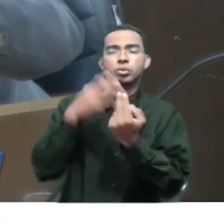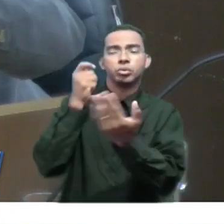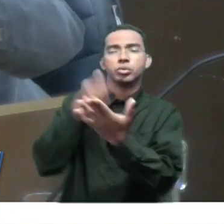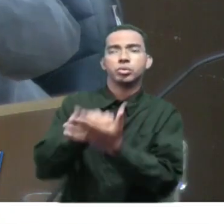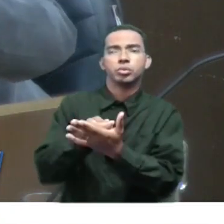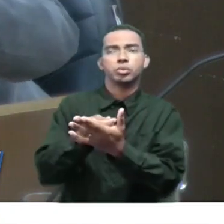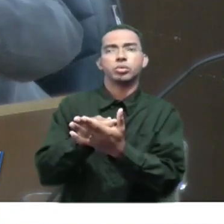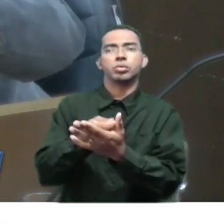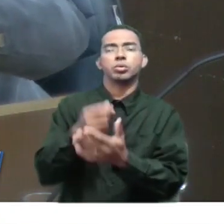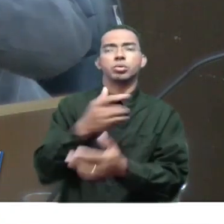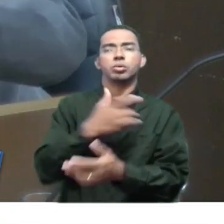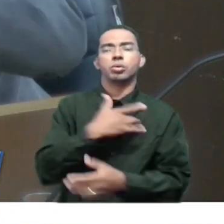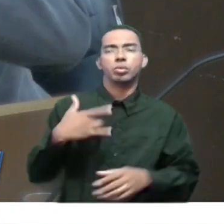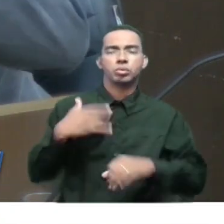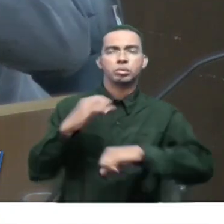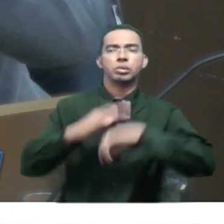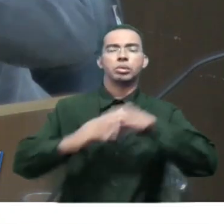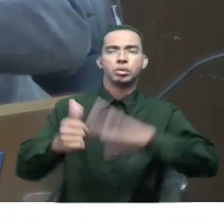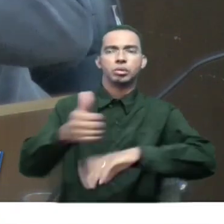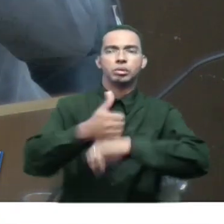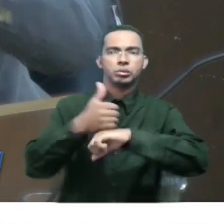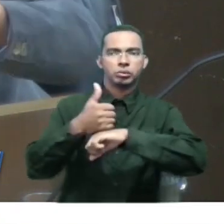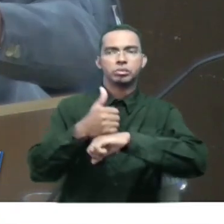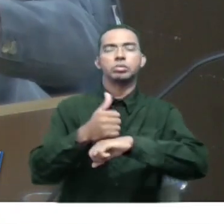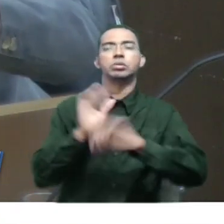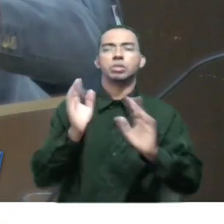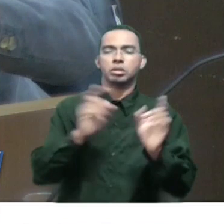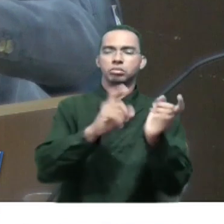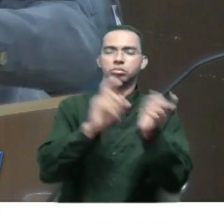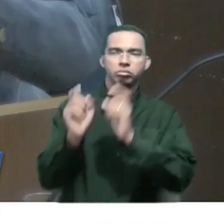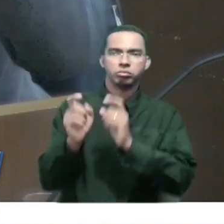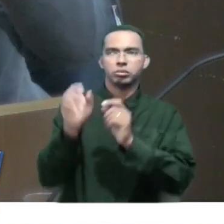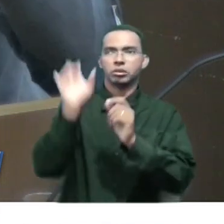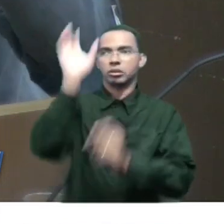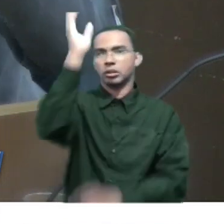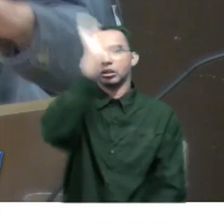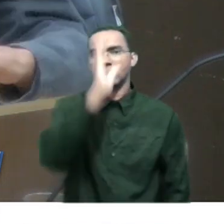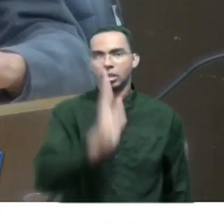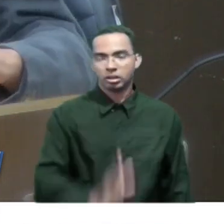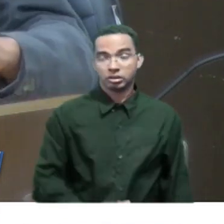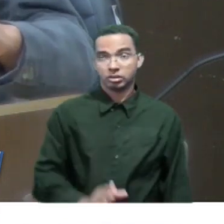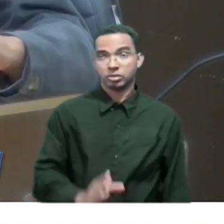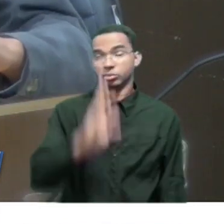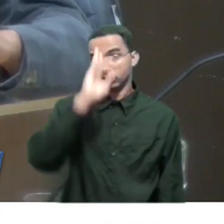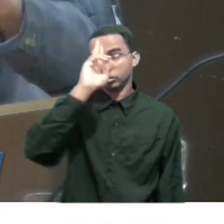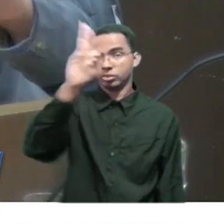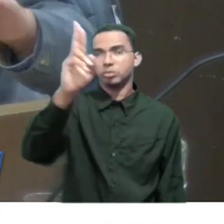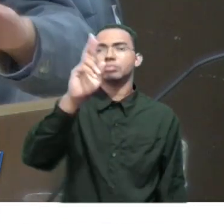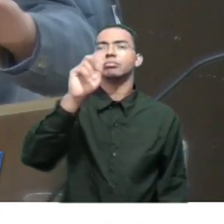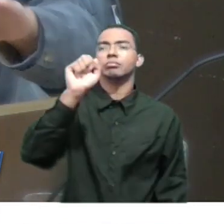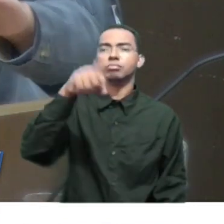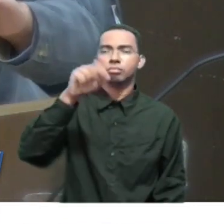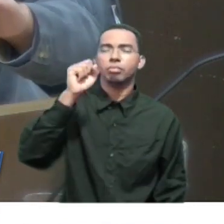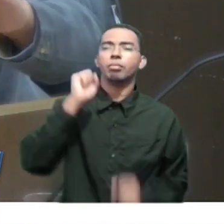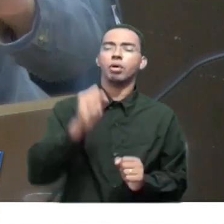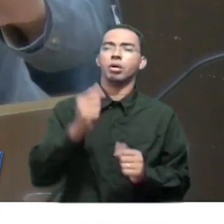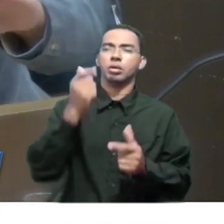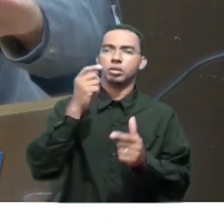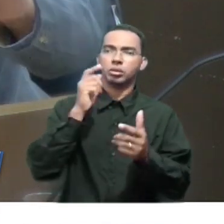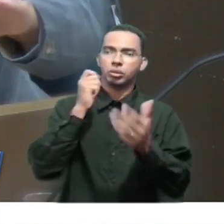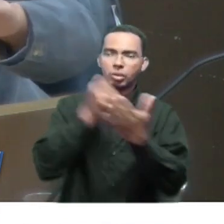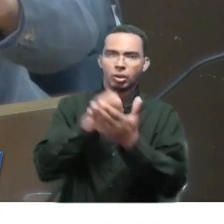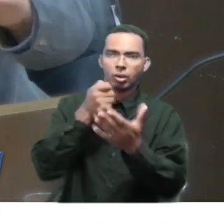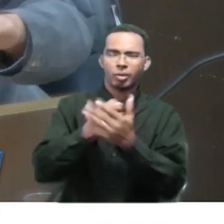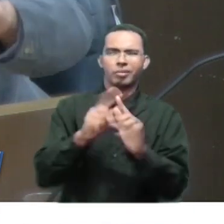os profissionais de saúde. Isso é discutido em nível nacional. O senhor tem razão de cobrar, mas eu só não concordo